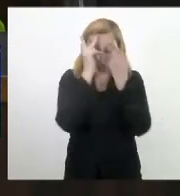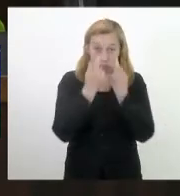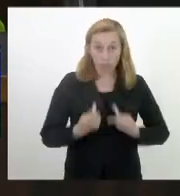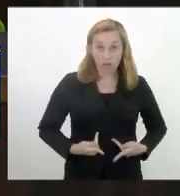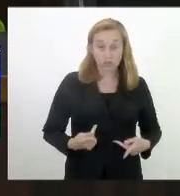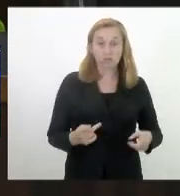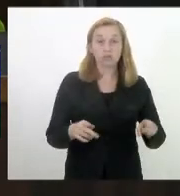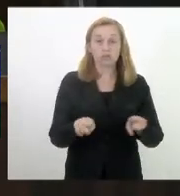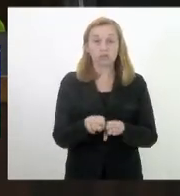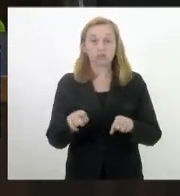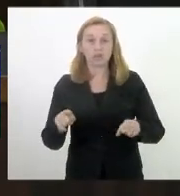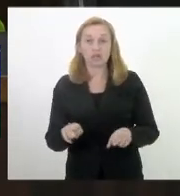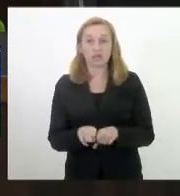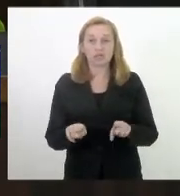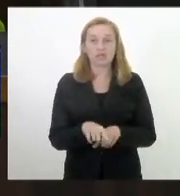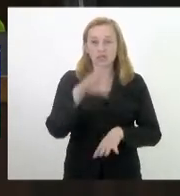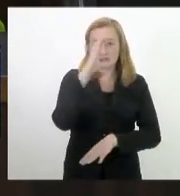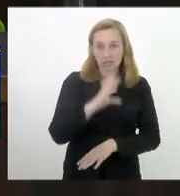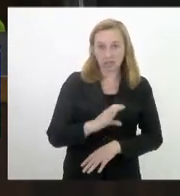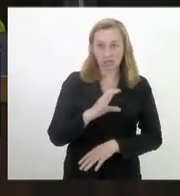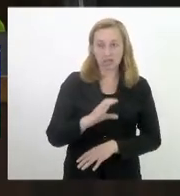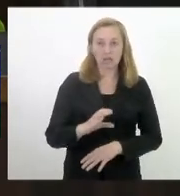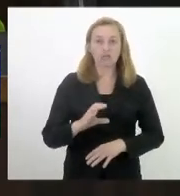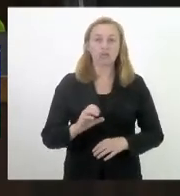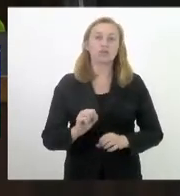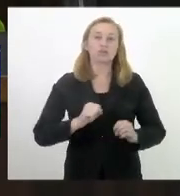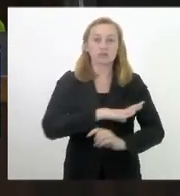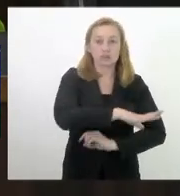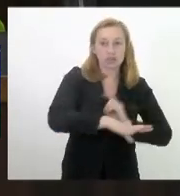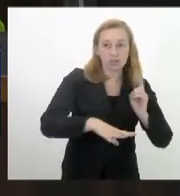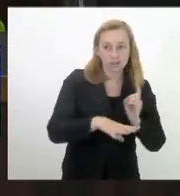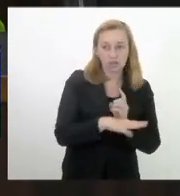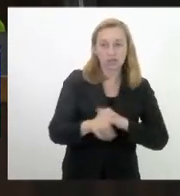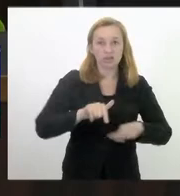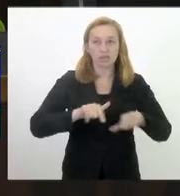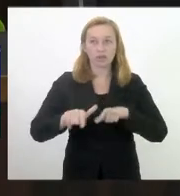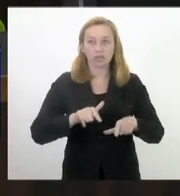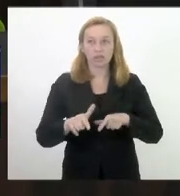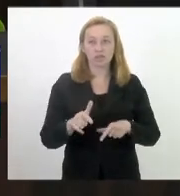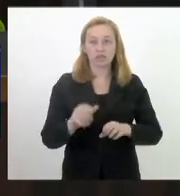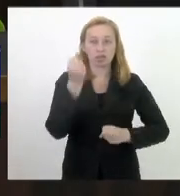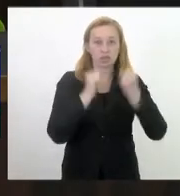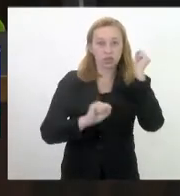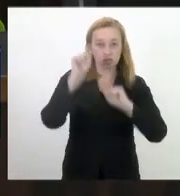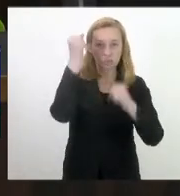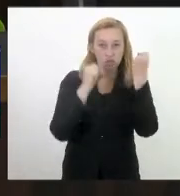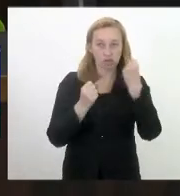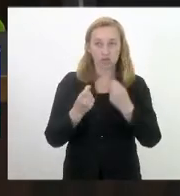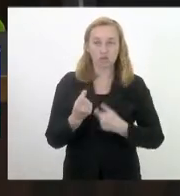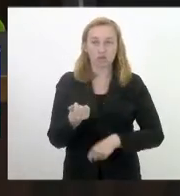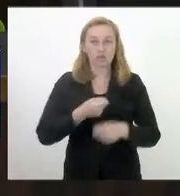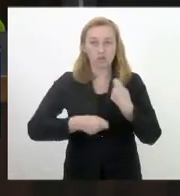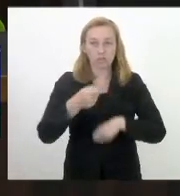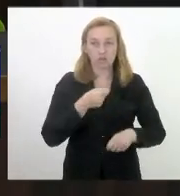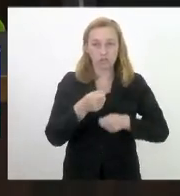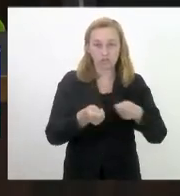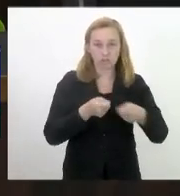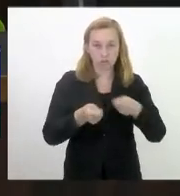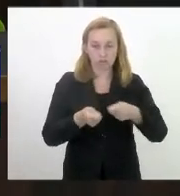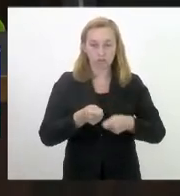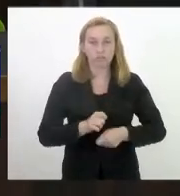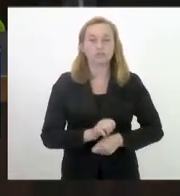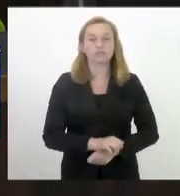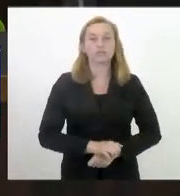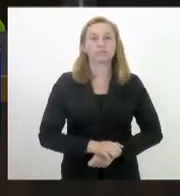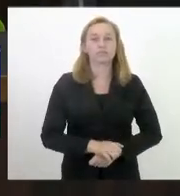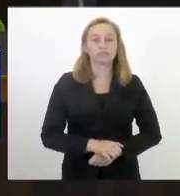Cidadania, Trabalho, Legislação Social e Seguridade Social, de Economia, Indústria e Comércio e Orçamento, Finanças, Fiscalização Financeira e